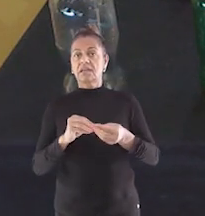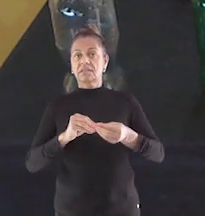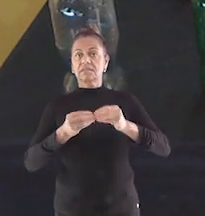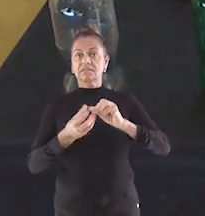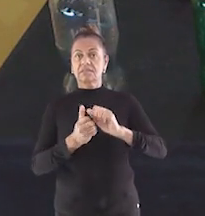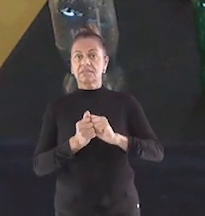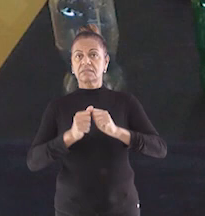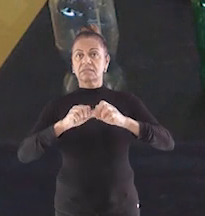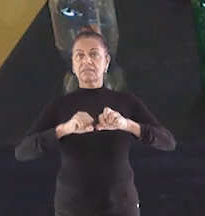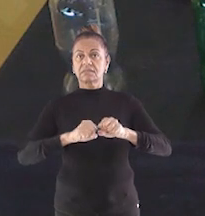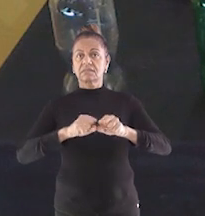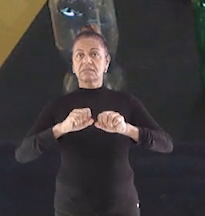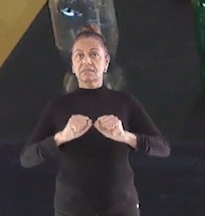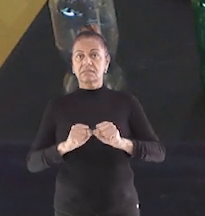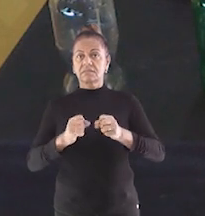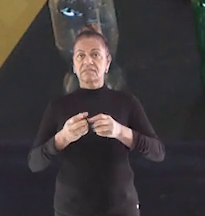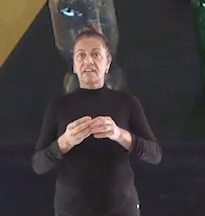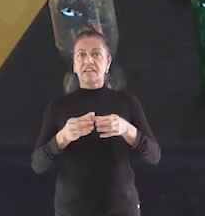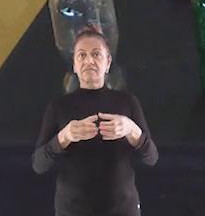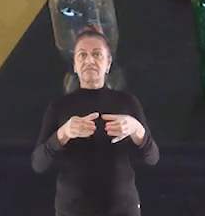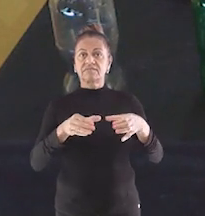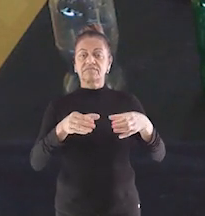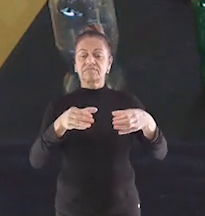por cima para poder